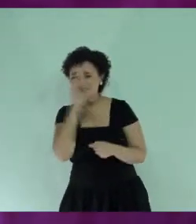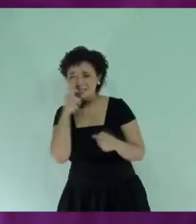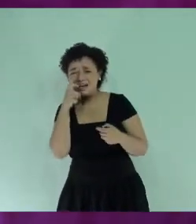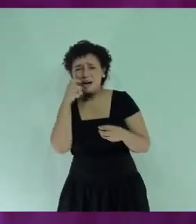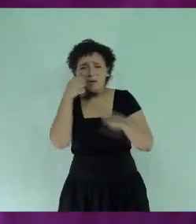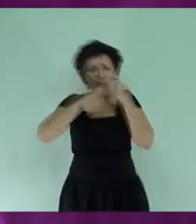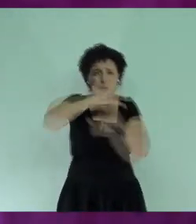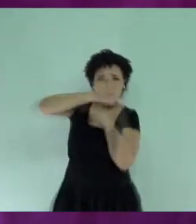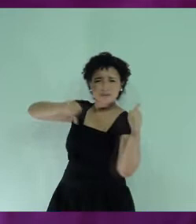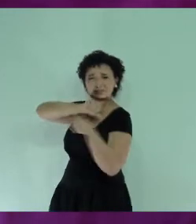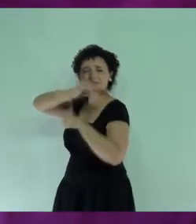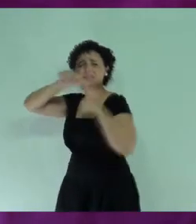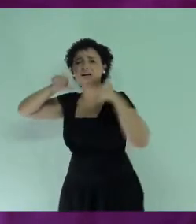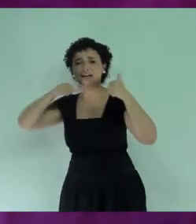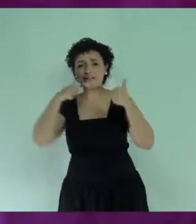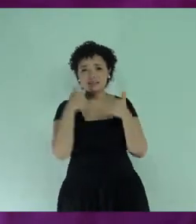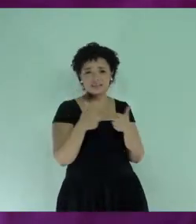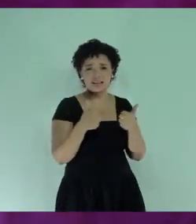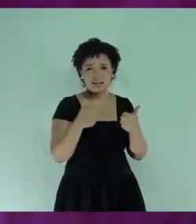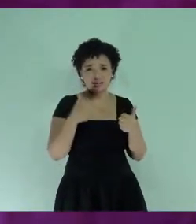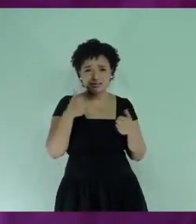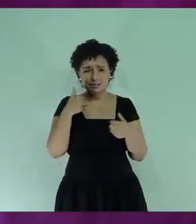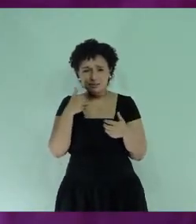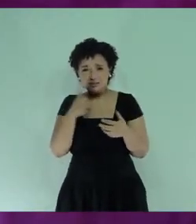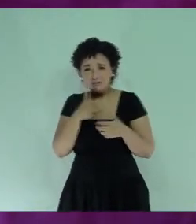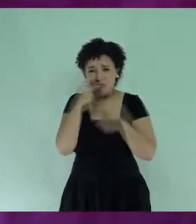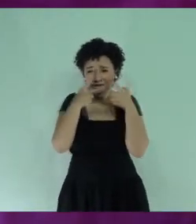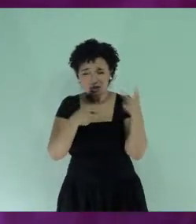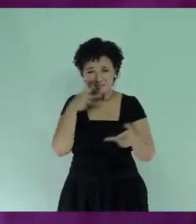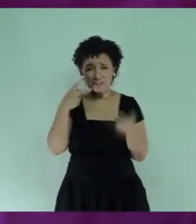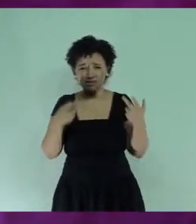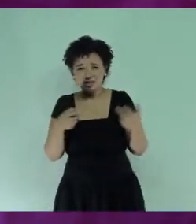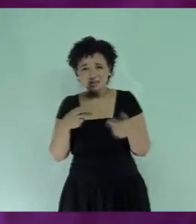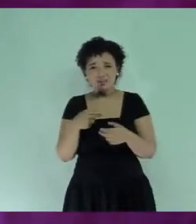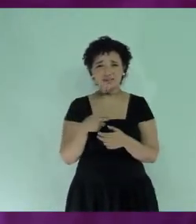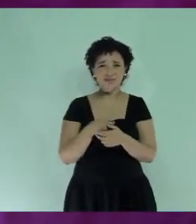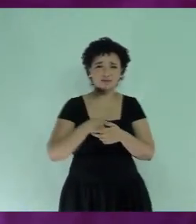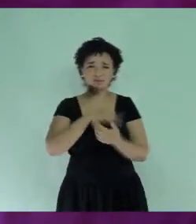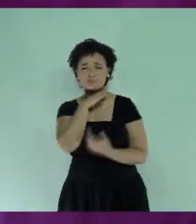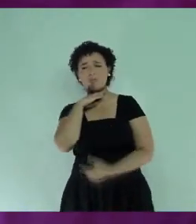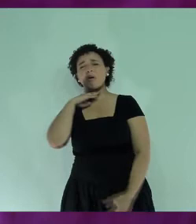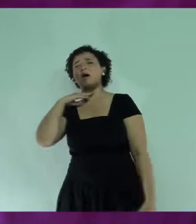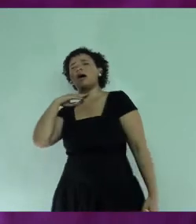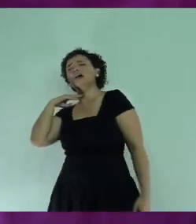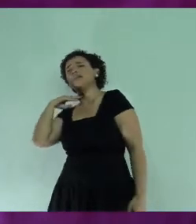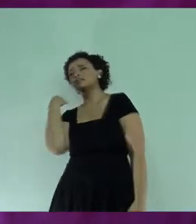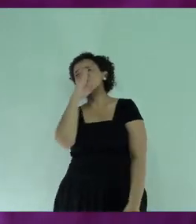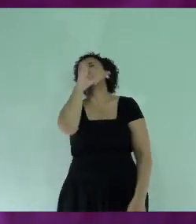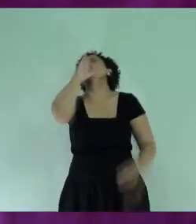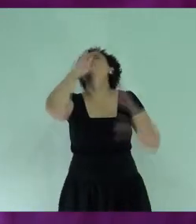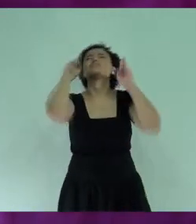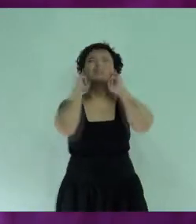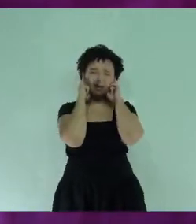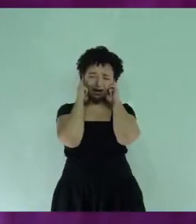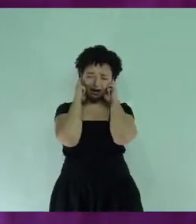lúdica. Transformar o mar de mares, alma, lama, germinar na fala, no alto-falante do falo e morrer, talvez, no silêncio